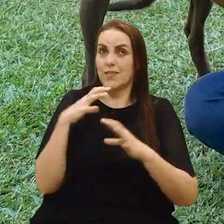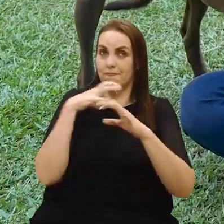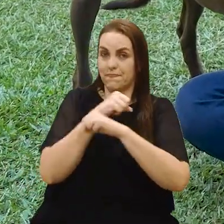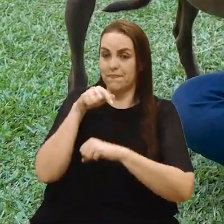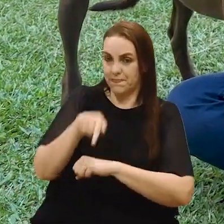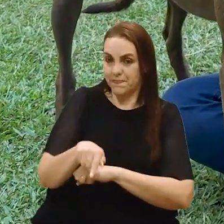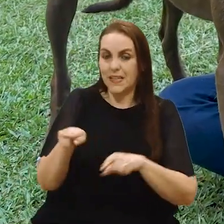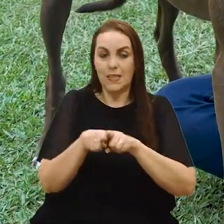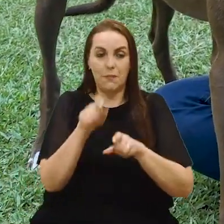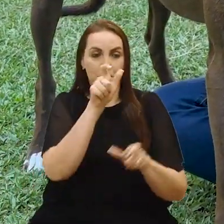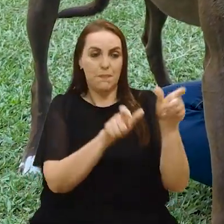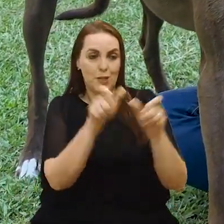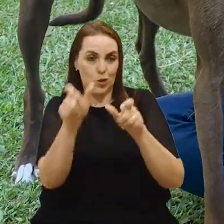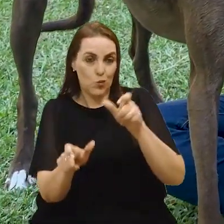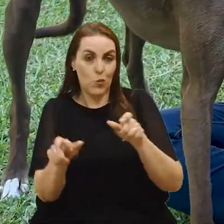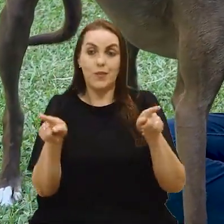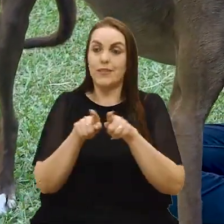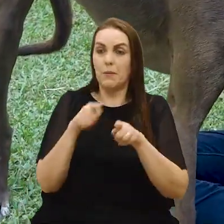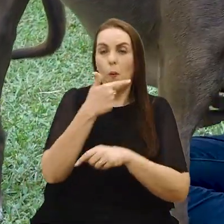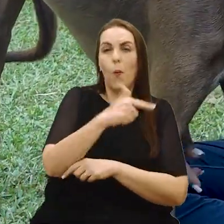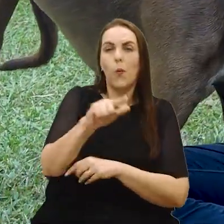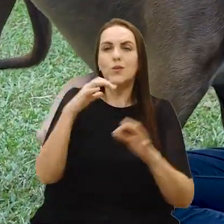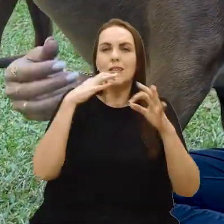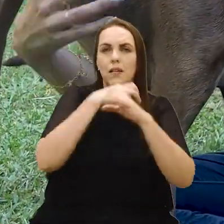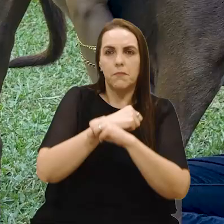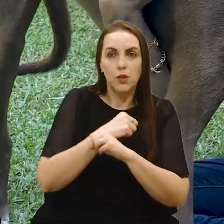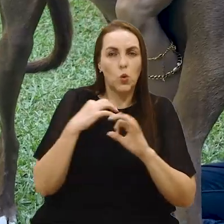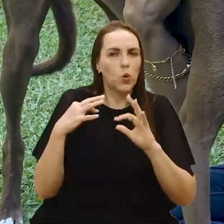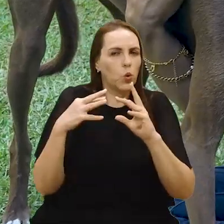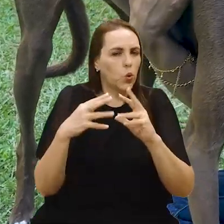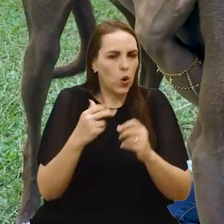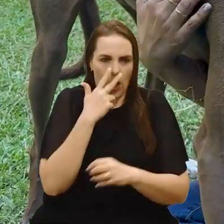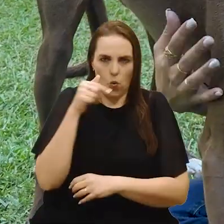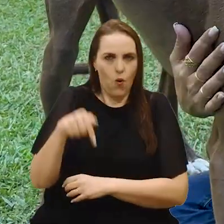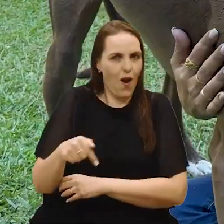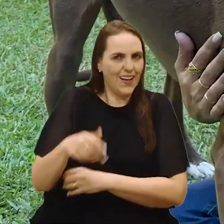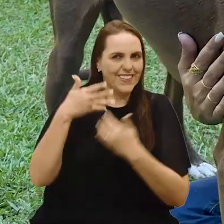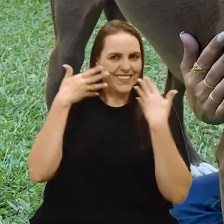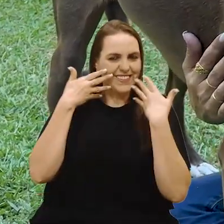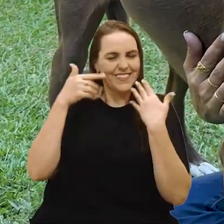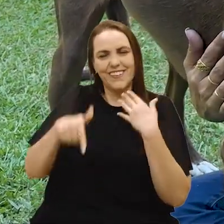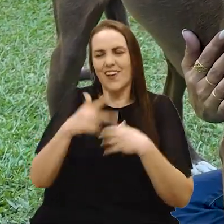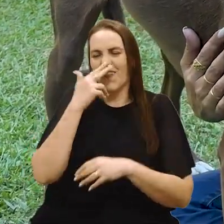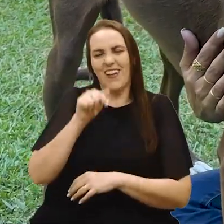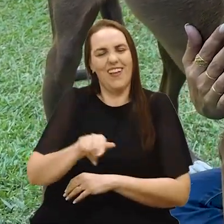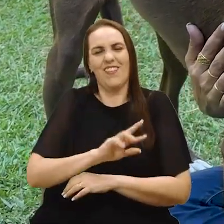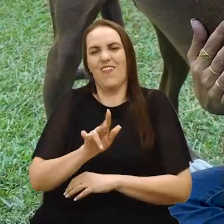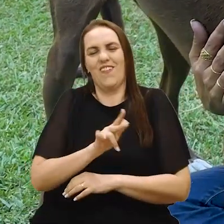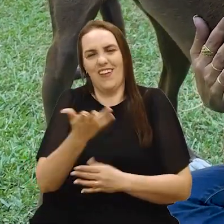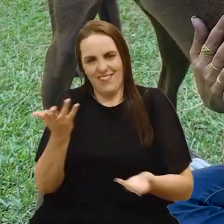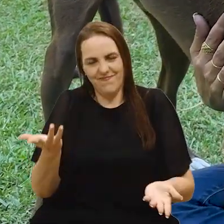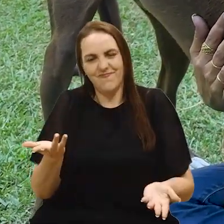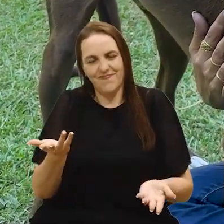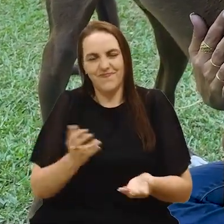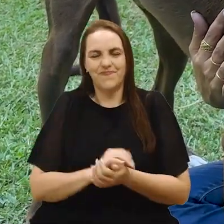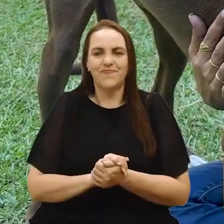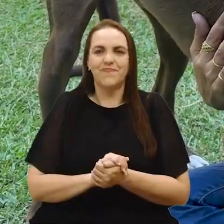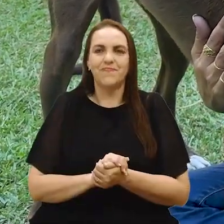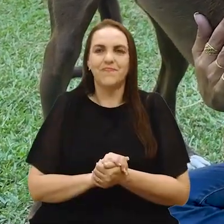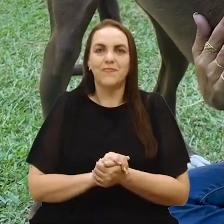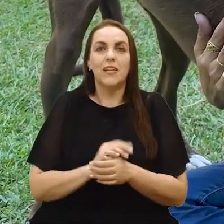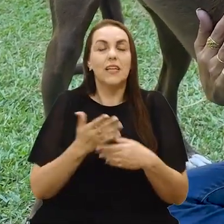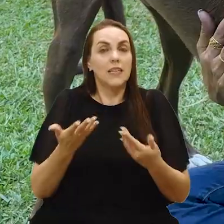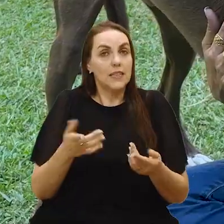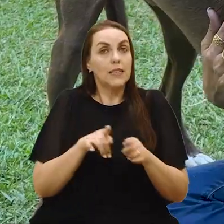segurança deles, de demais pessoas e demais pets, porque nem todos são assim tão simpáticos como o Jack,